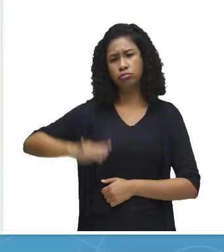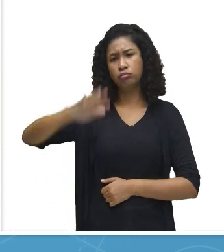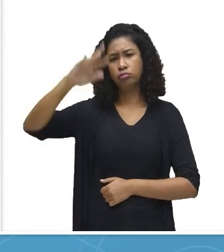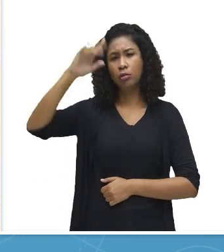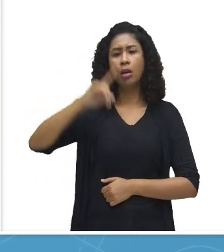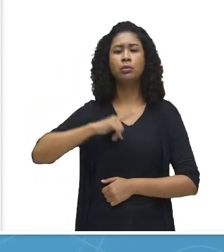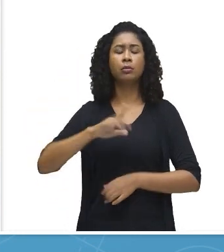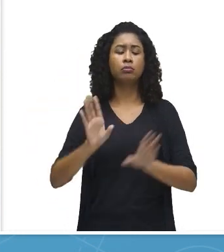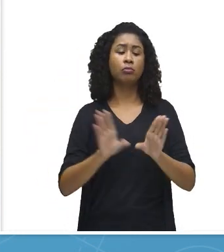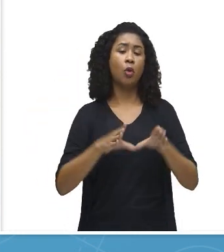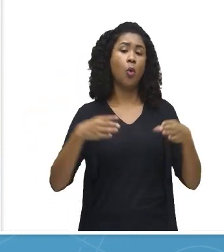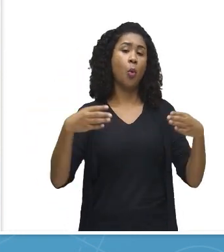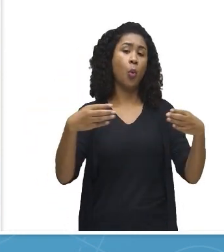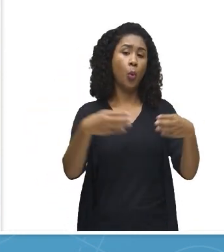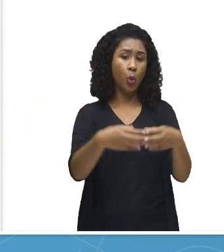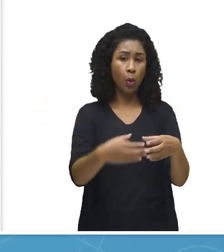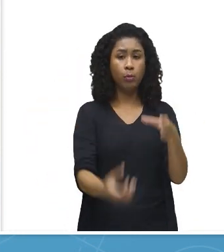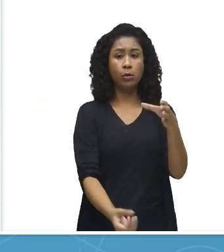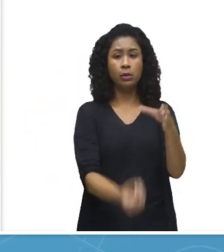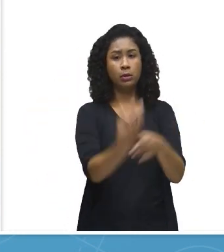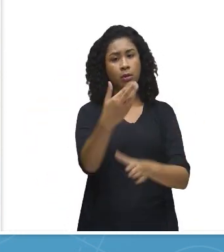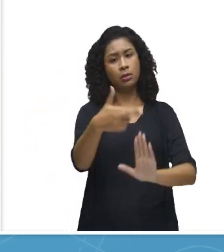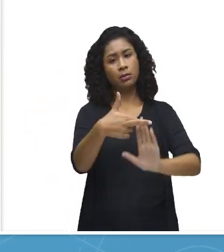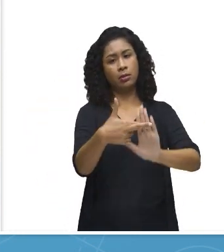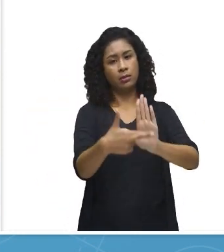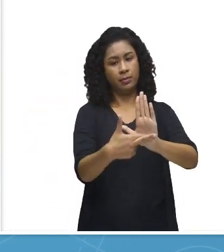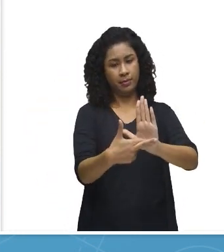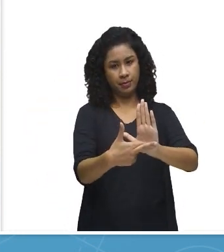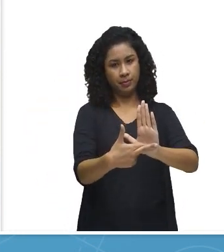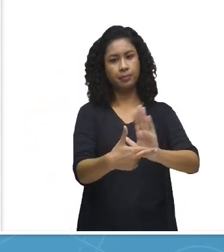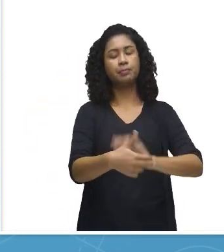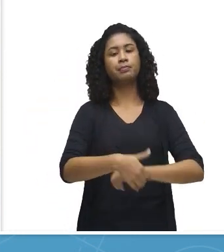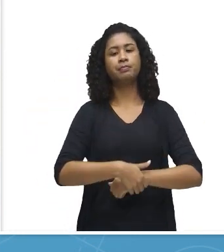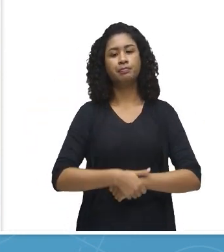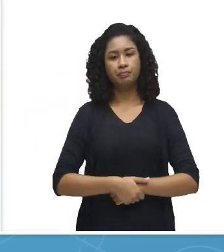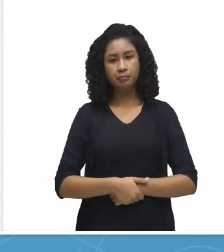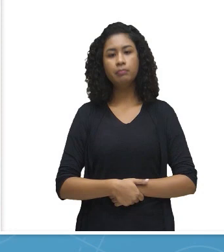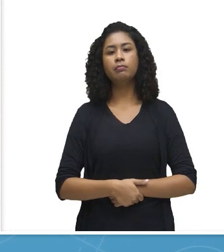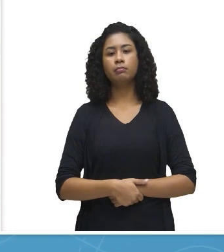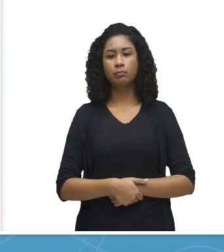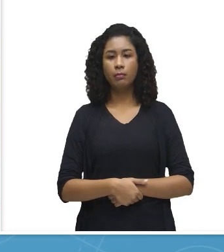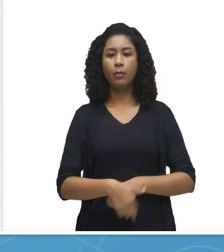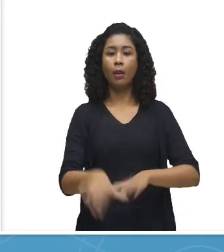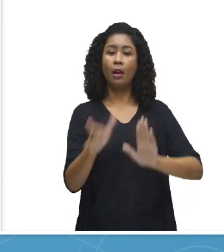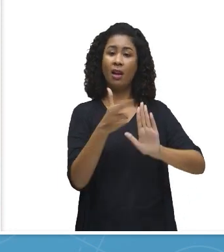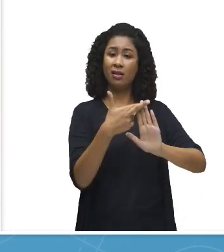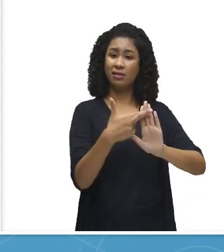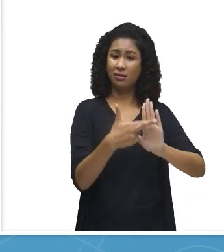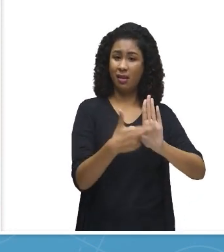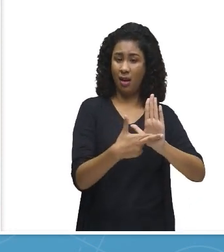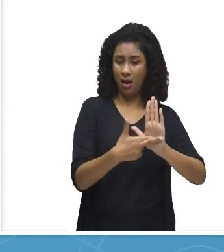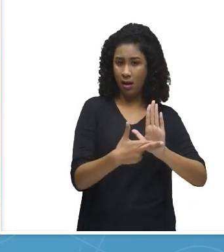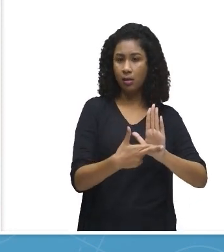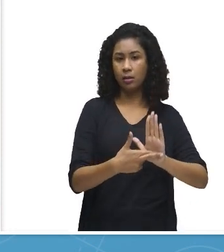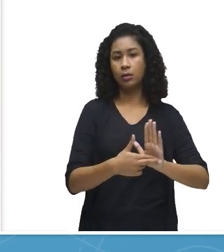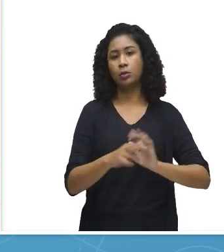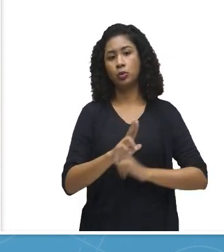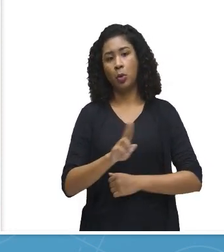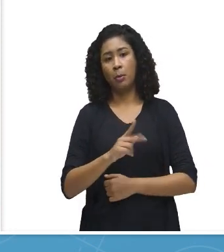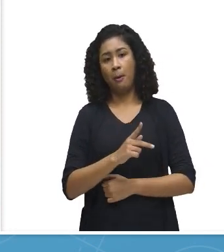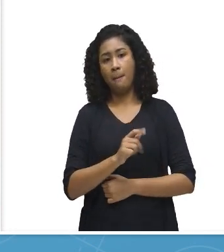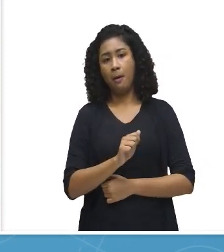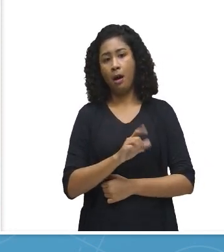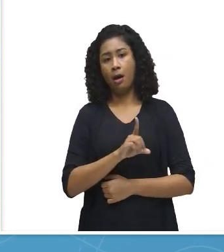coletiva. E o coletivo, as regras, os padrões, eles